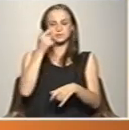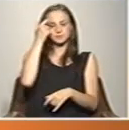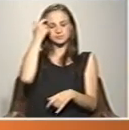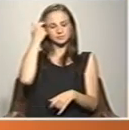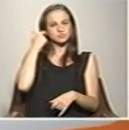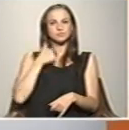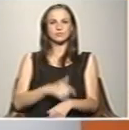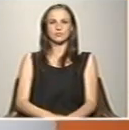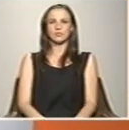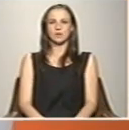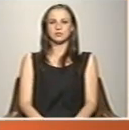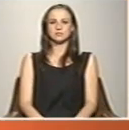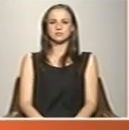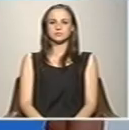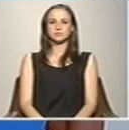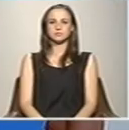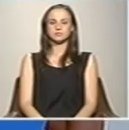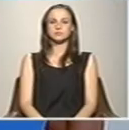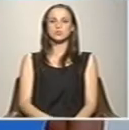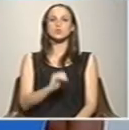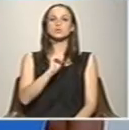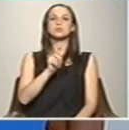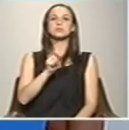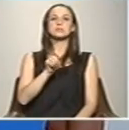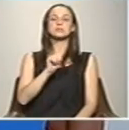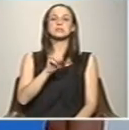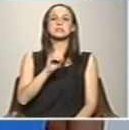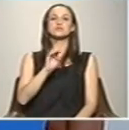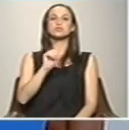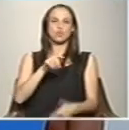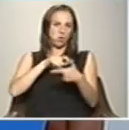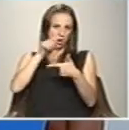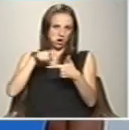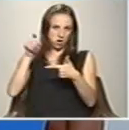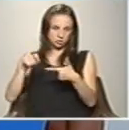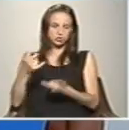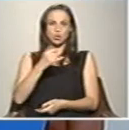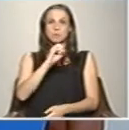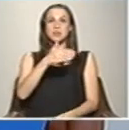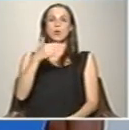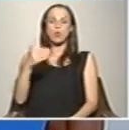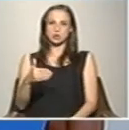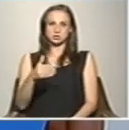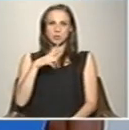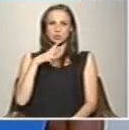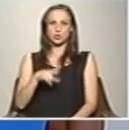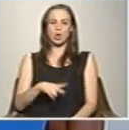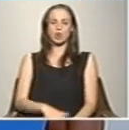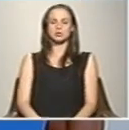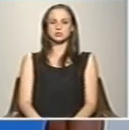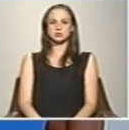de 2011 em Portugal também refletem a grande quantidade. Ainda não temos aqui isto os